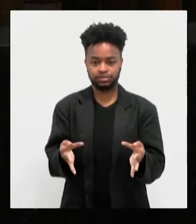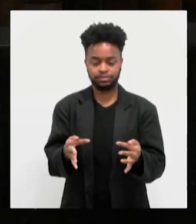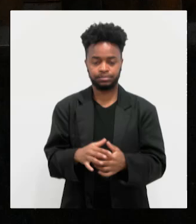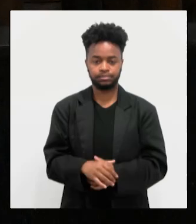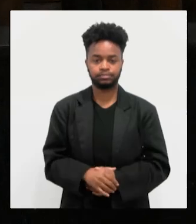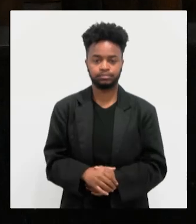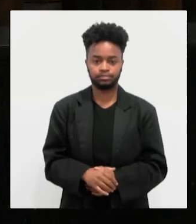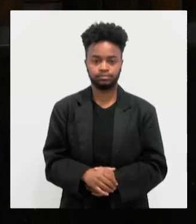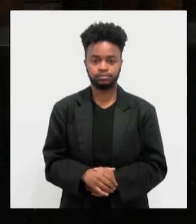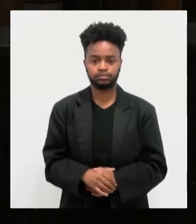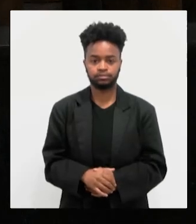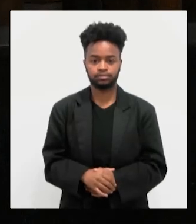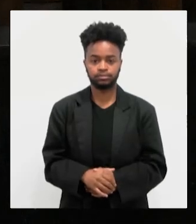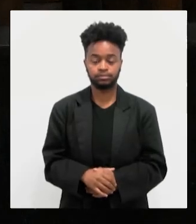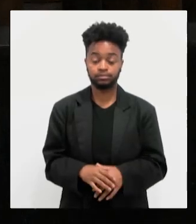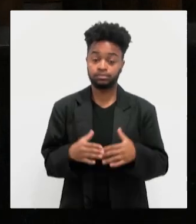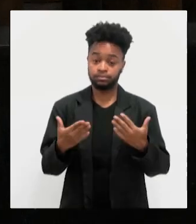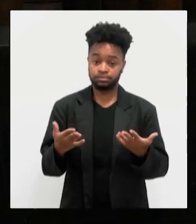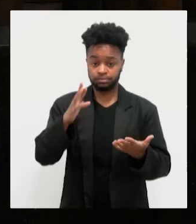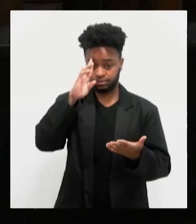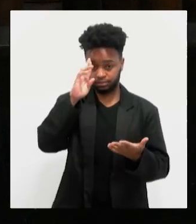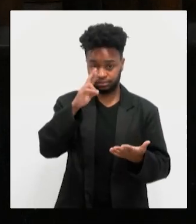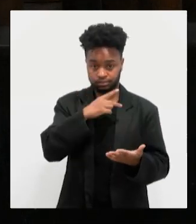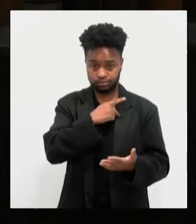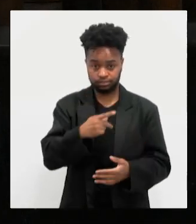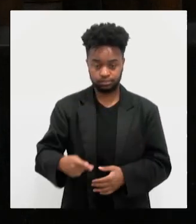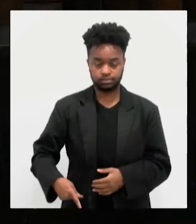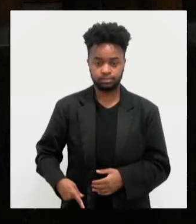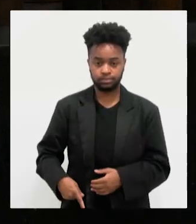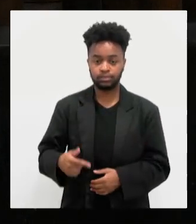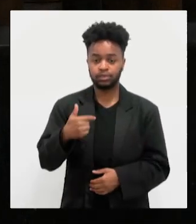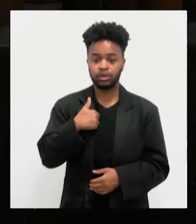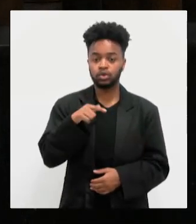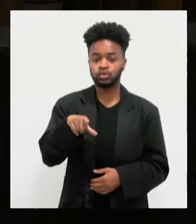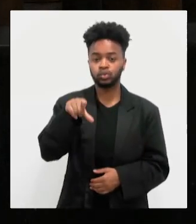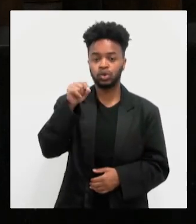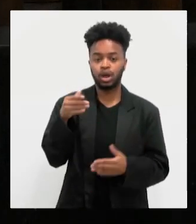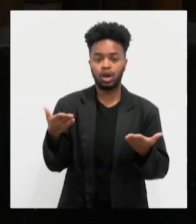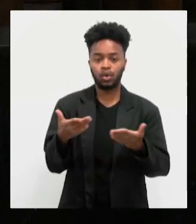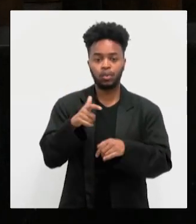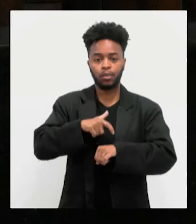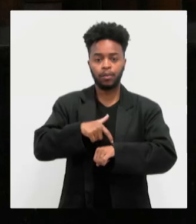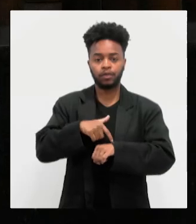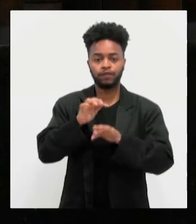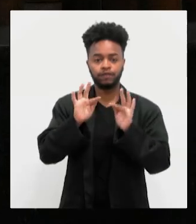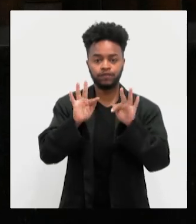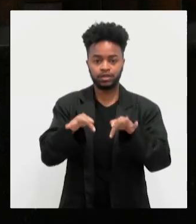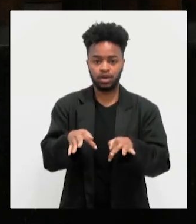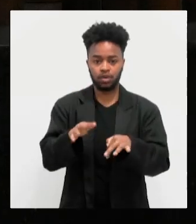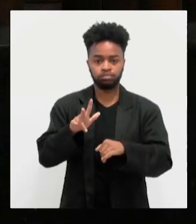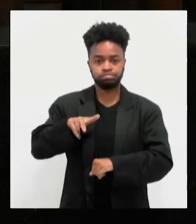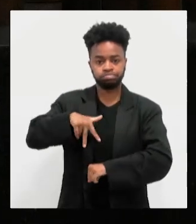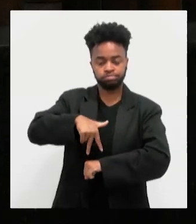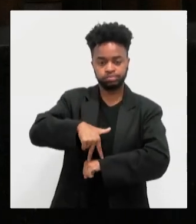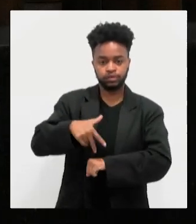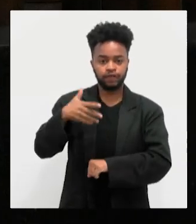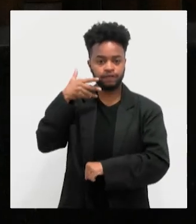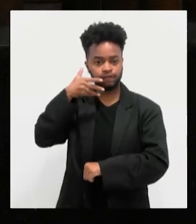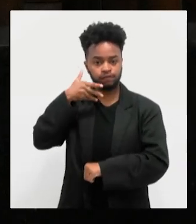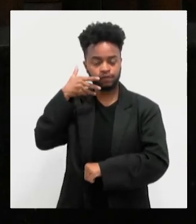simplicidades. Então, senhor presidente, escolhi aqui o expediente final,